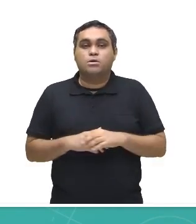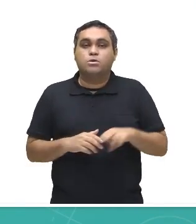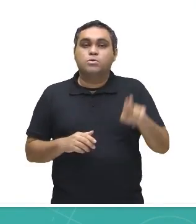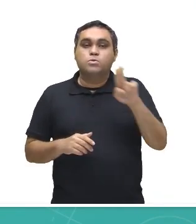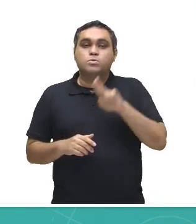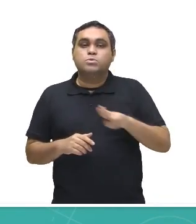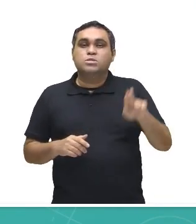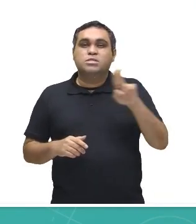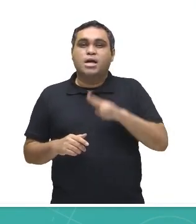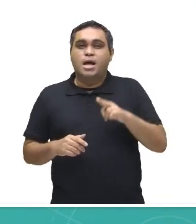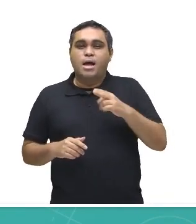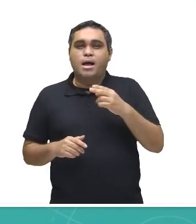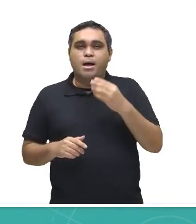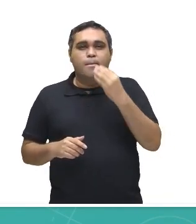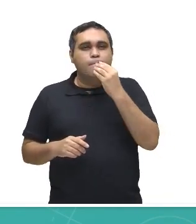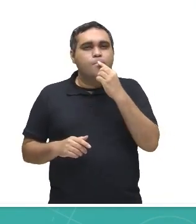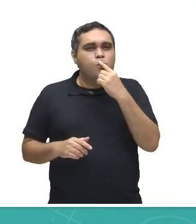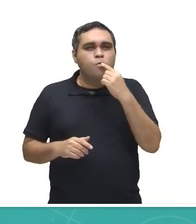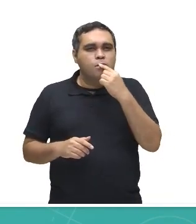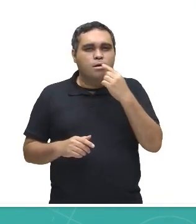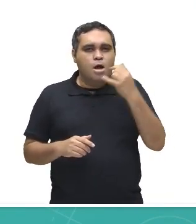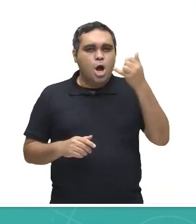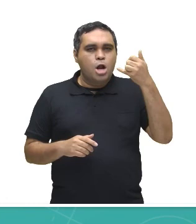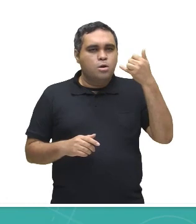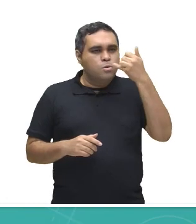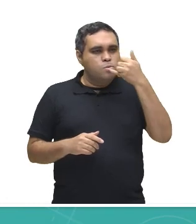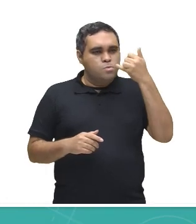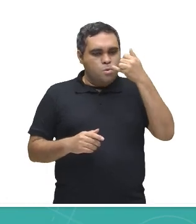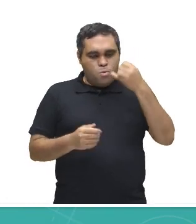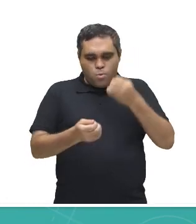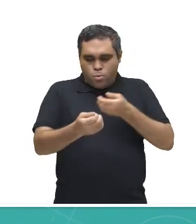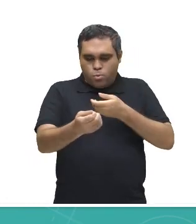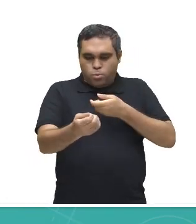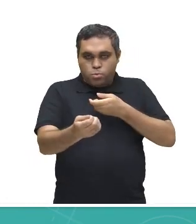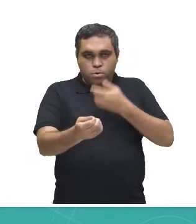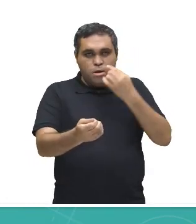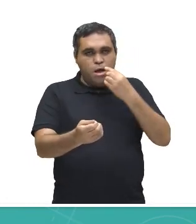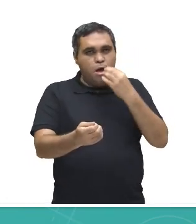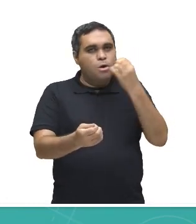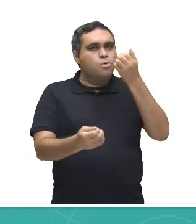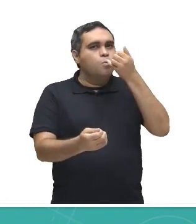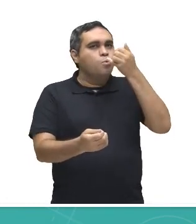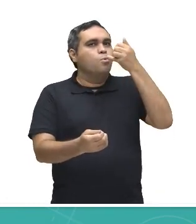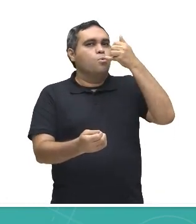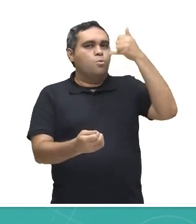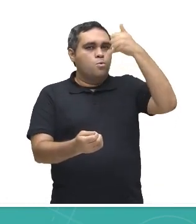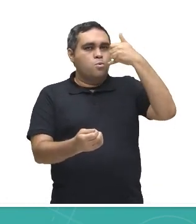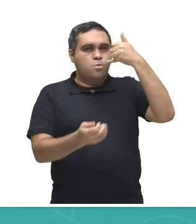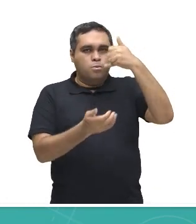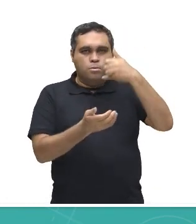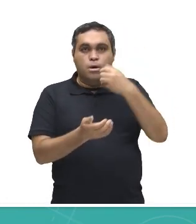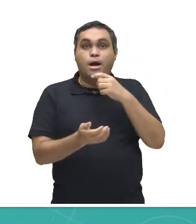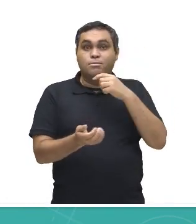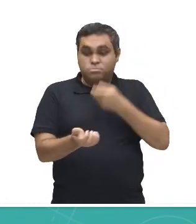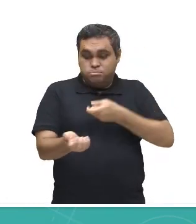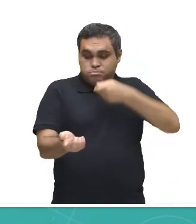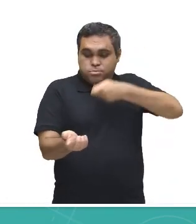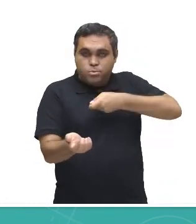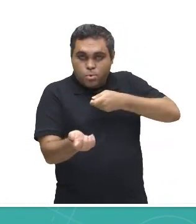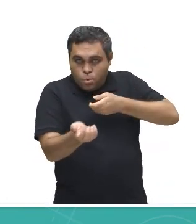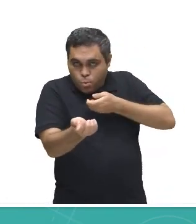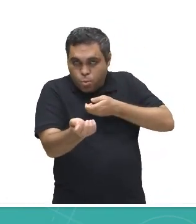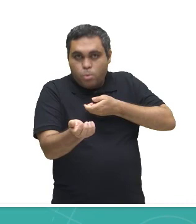a um contato com a gordura da vaca, que era considerada um animal sagrado, e do porco, que era considerado